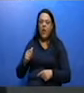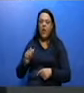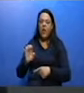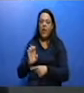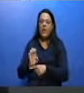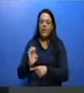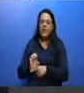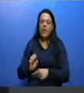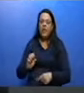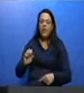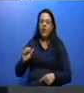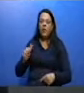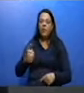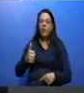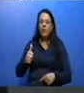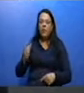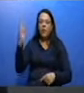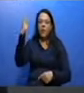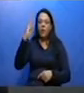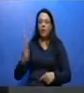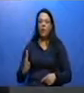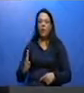vai disponibilizar para vocês.